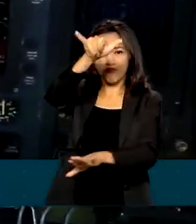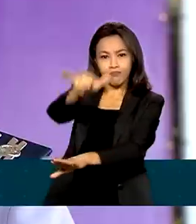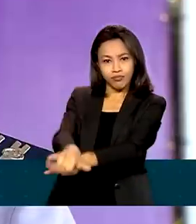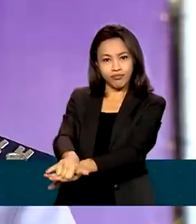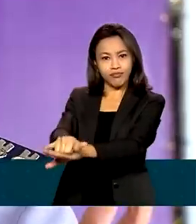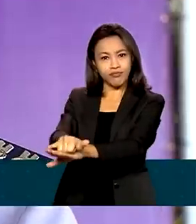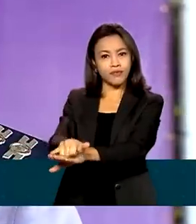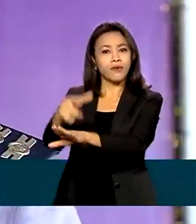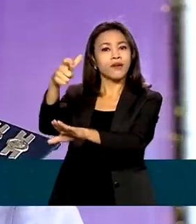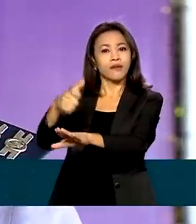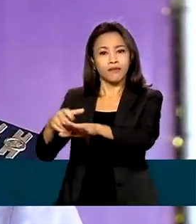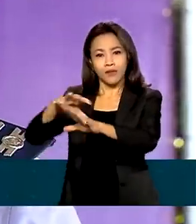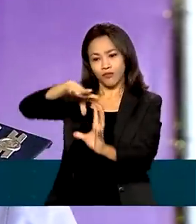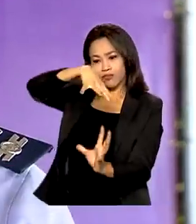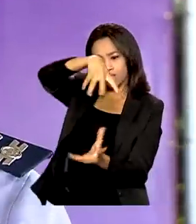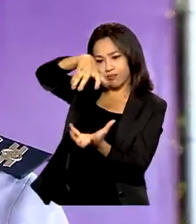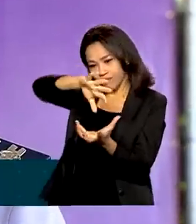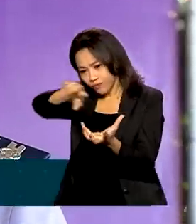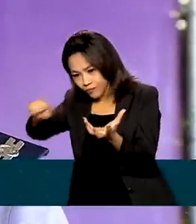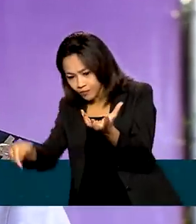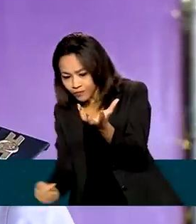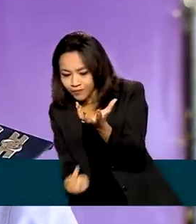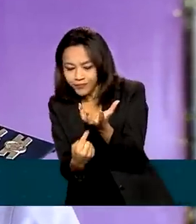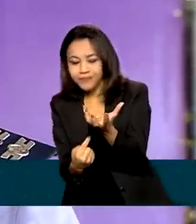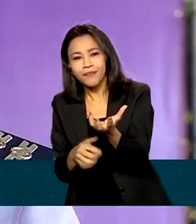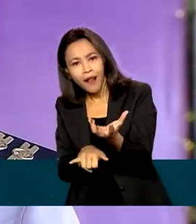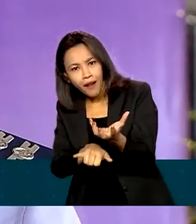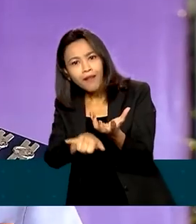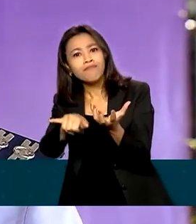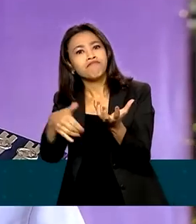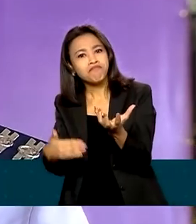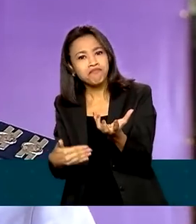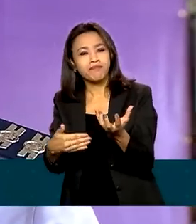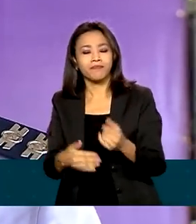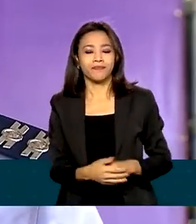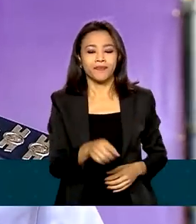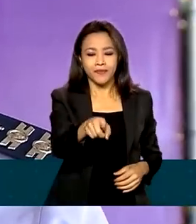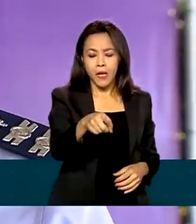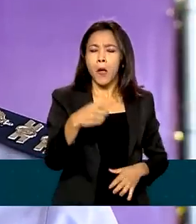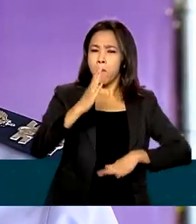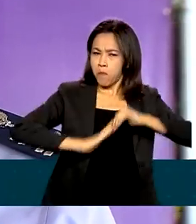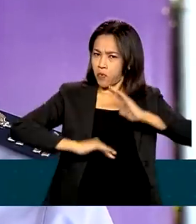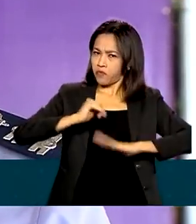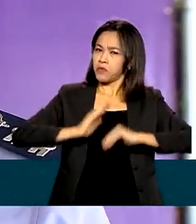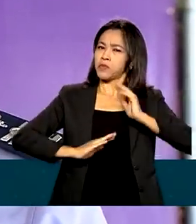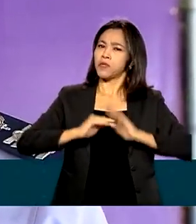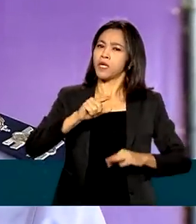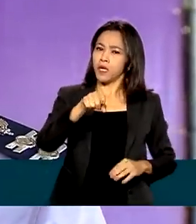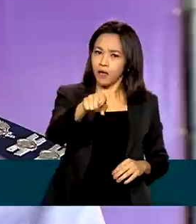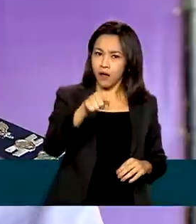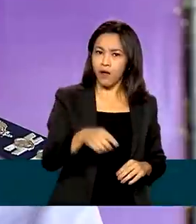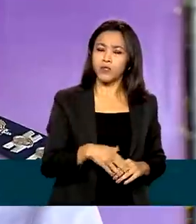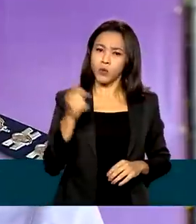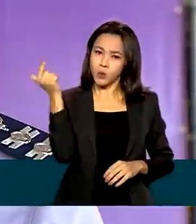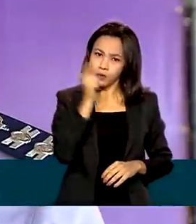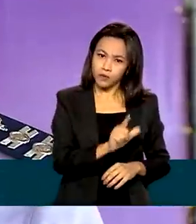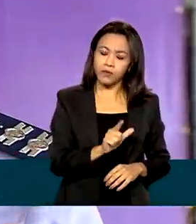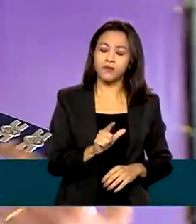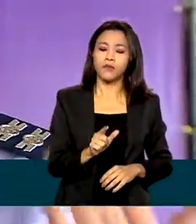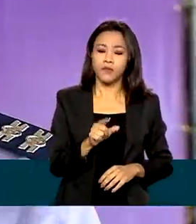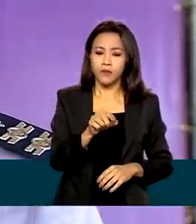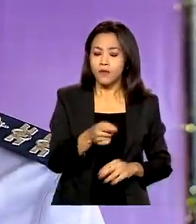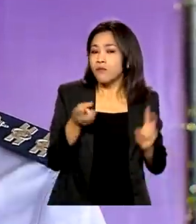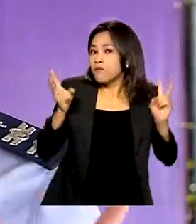antártico. Dentro de um ambiente ali em que a gente se dedicou bastante e extremamente profissional, a gente conseguiu ascender